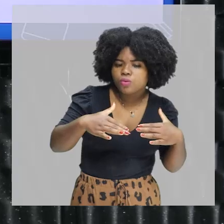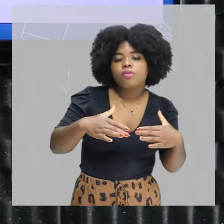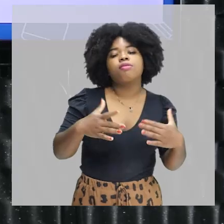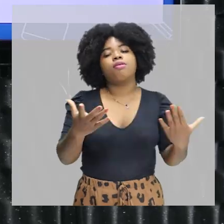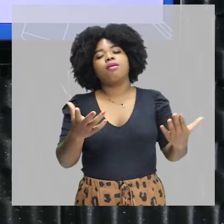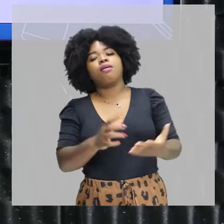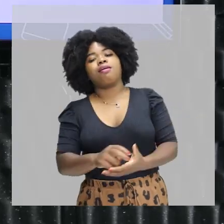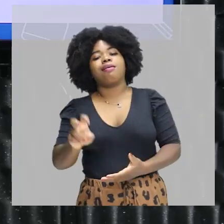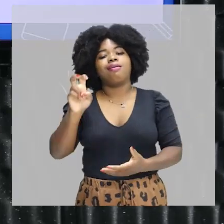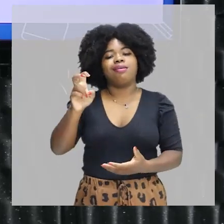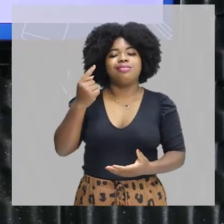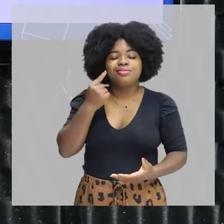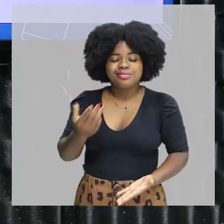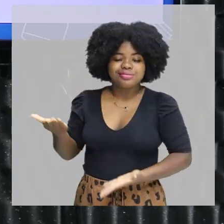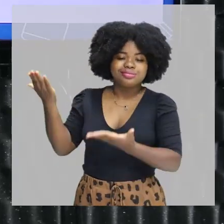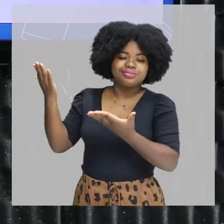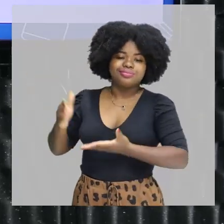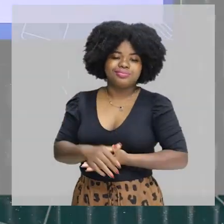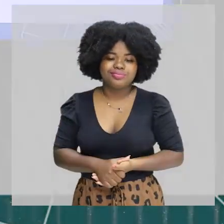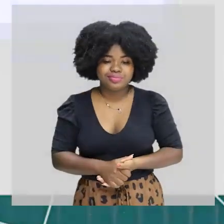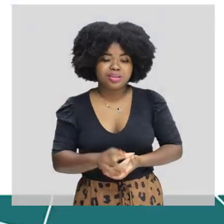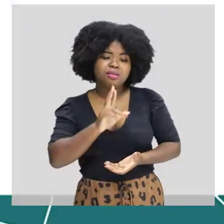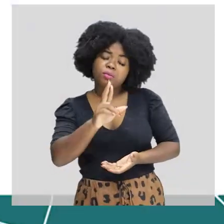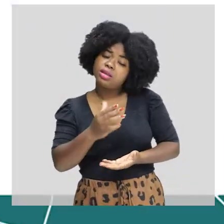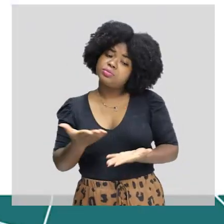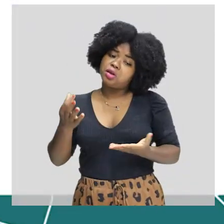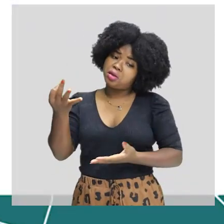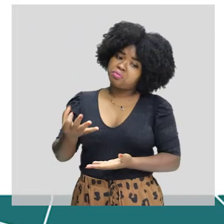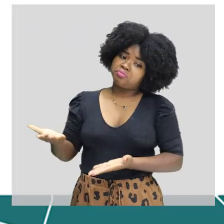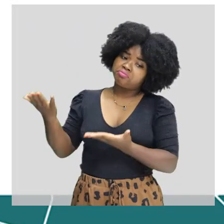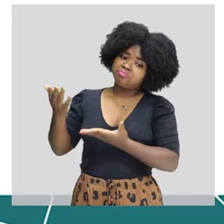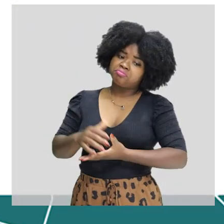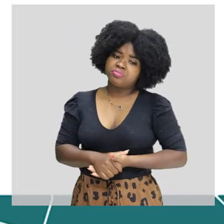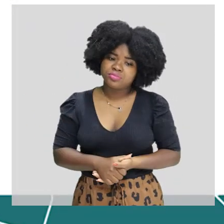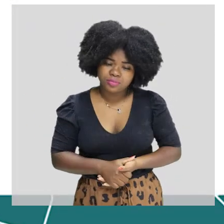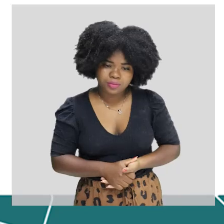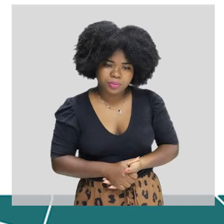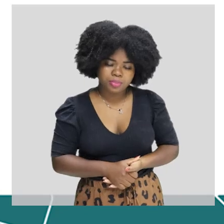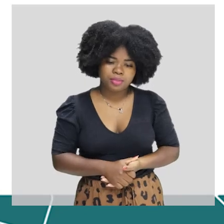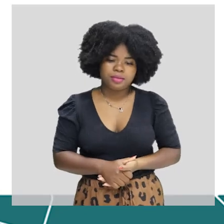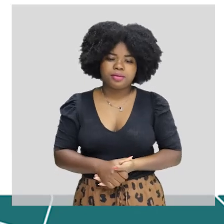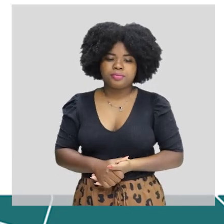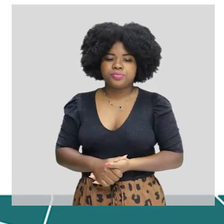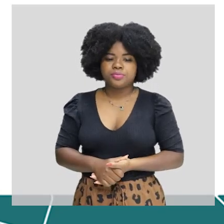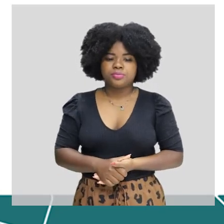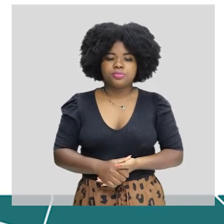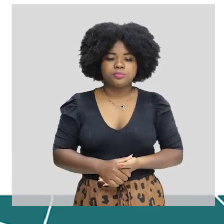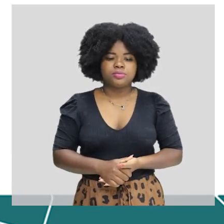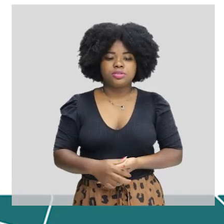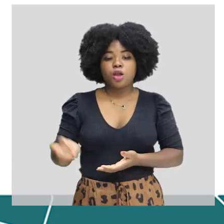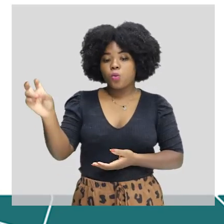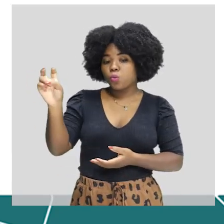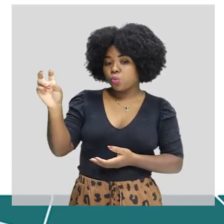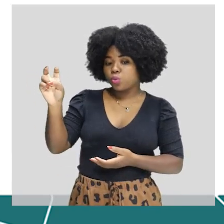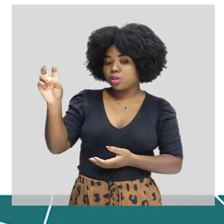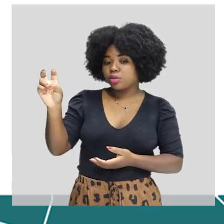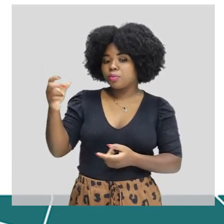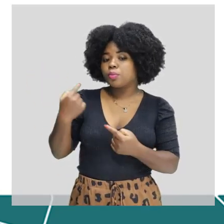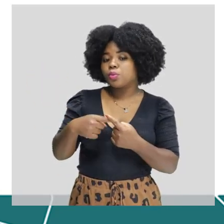Indique as alternativas corretas. A gente já está com a resposta. Olha, implicou a ruptura, né? Do quarto pula para o quinto. Quinto já está aqui com a